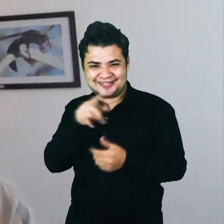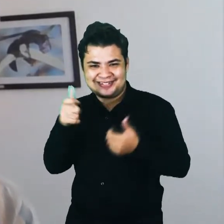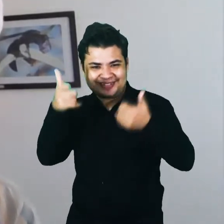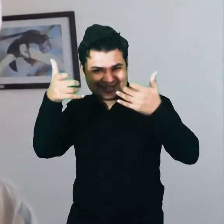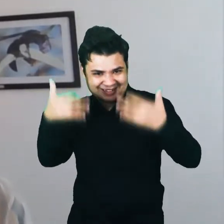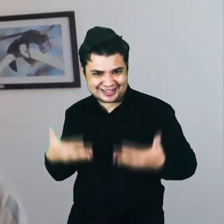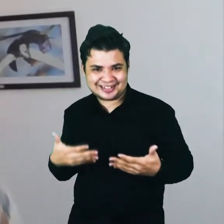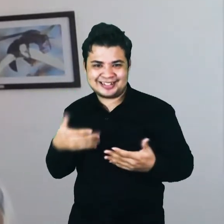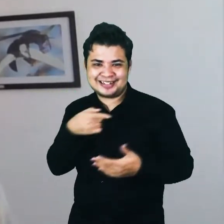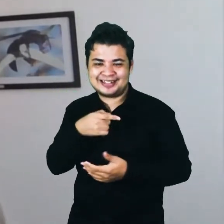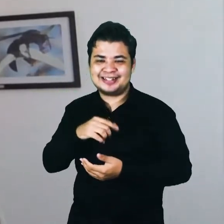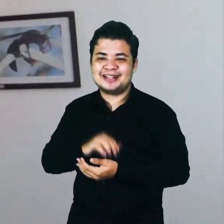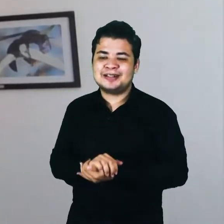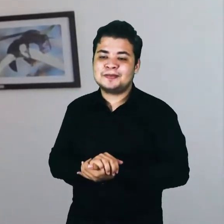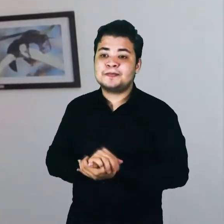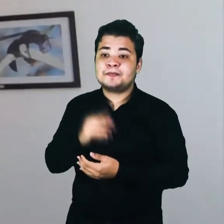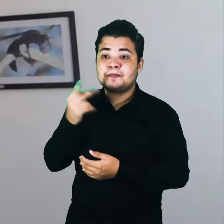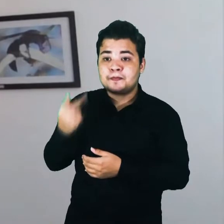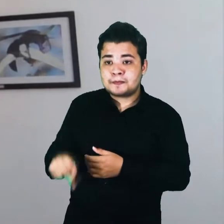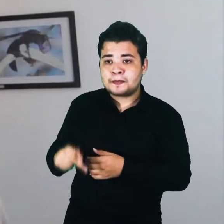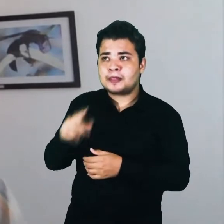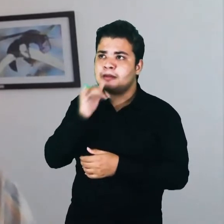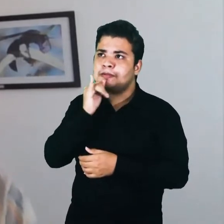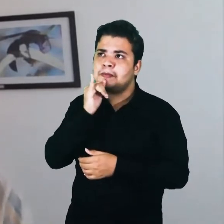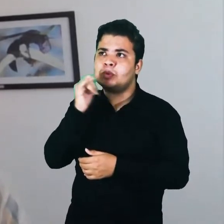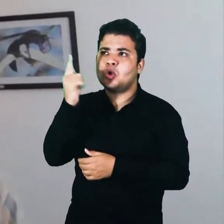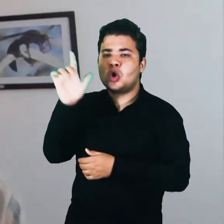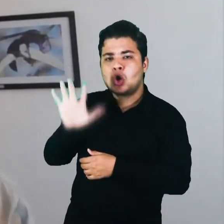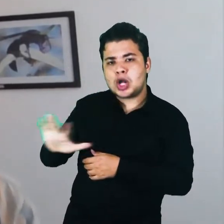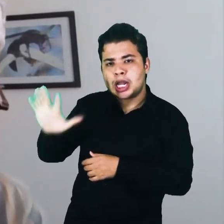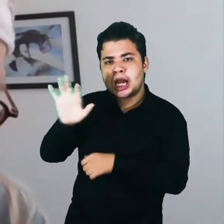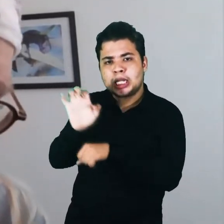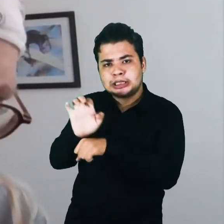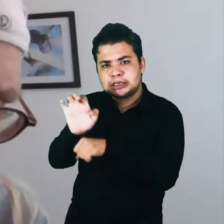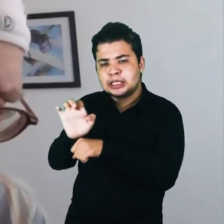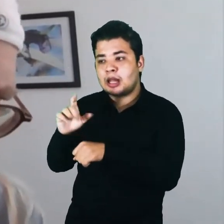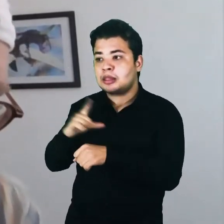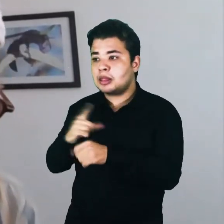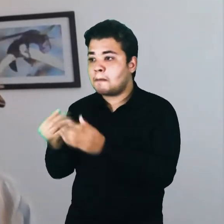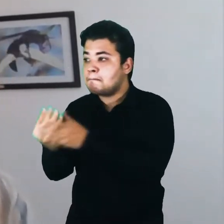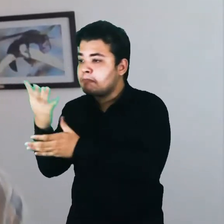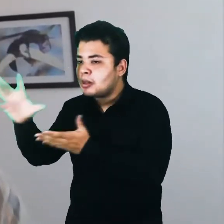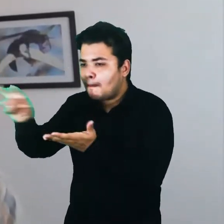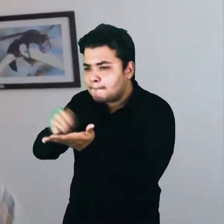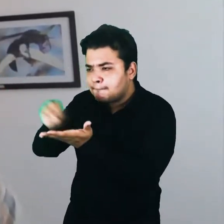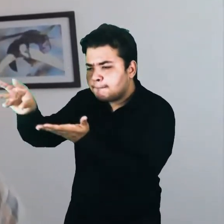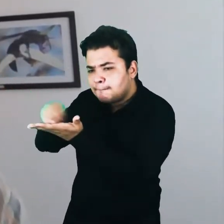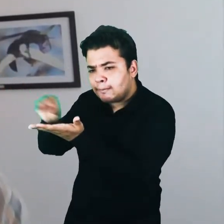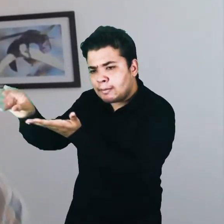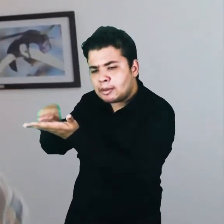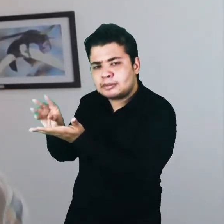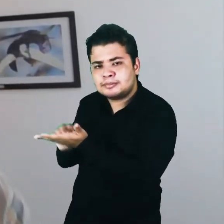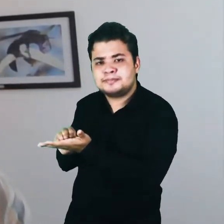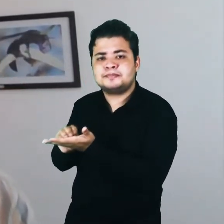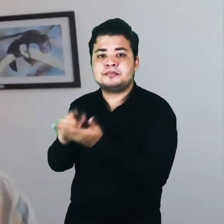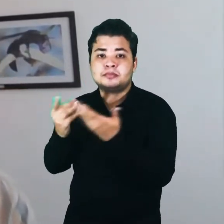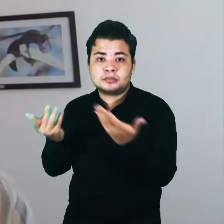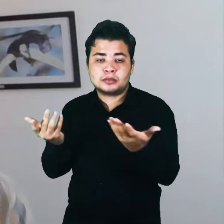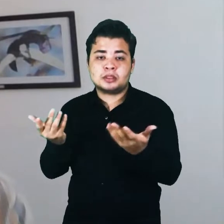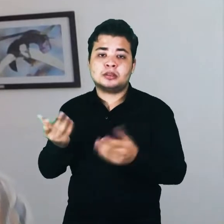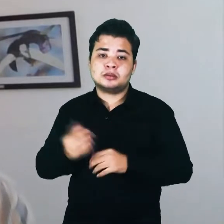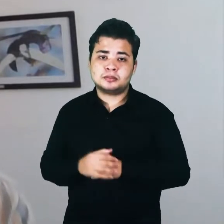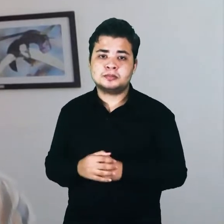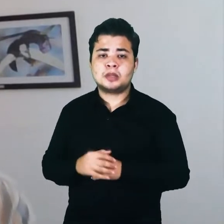Riso criou a flora, né? Do estado de Goiás, a coleção que nós participamos, e ela